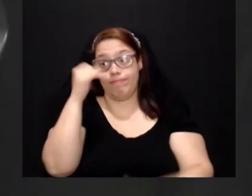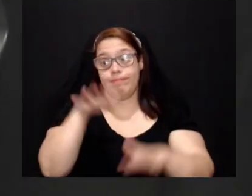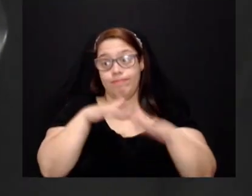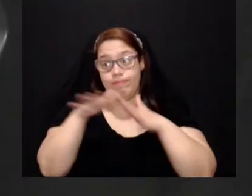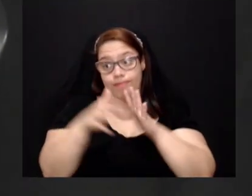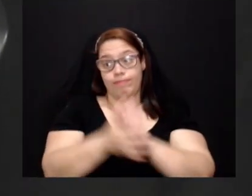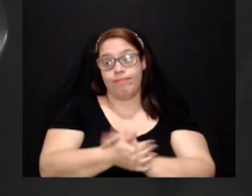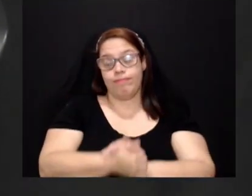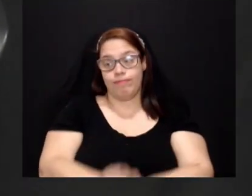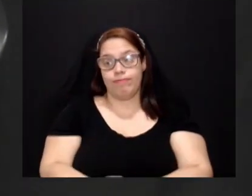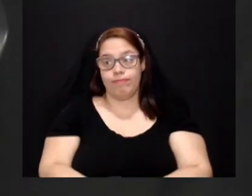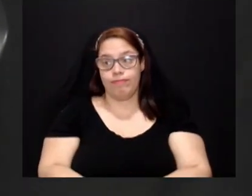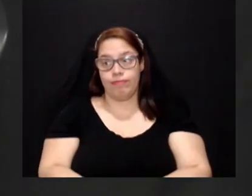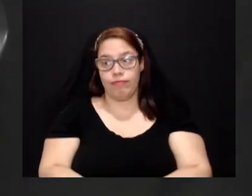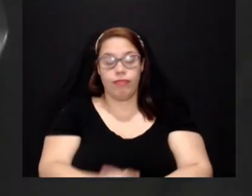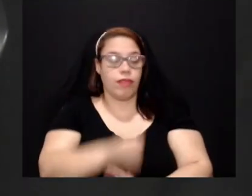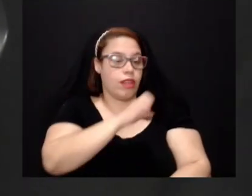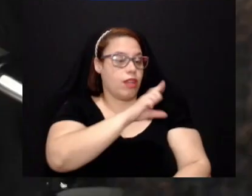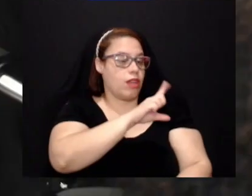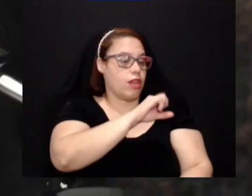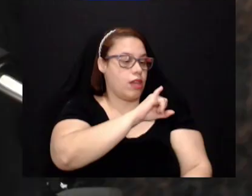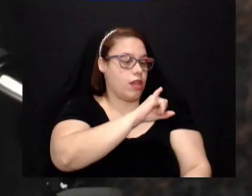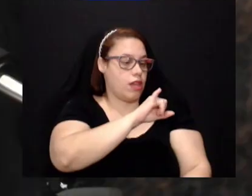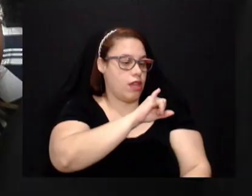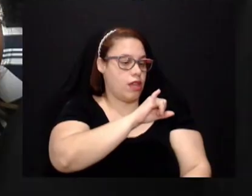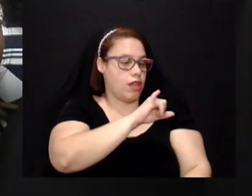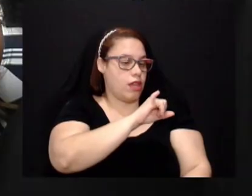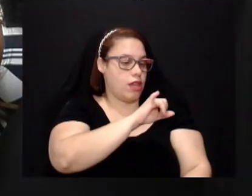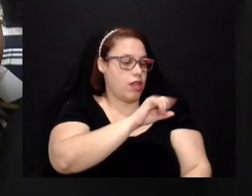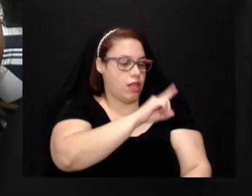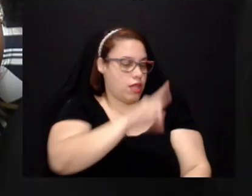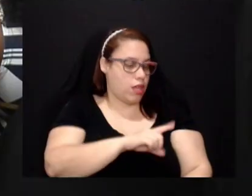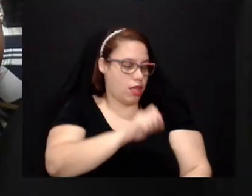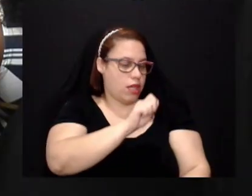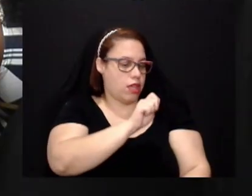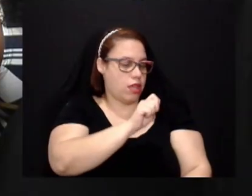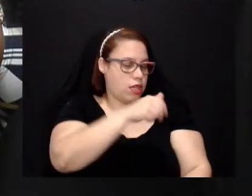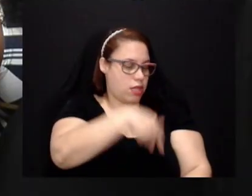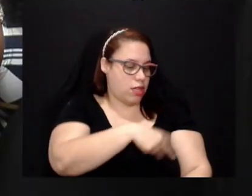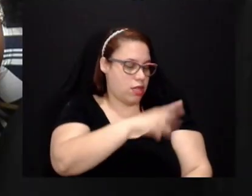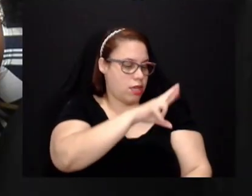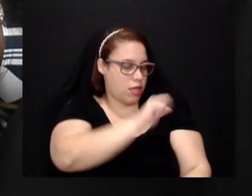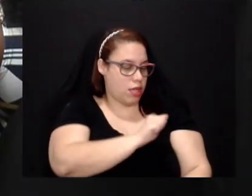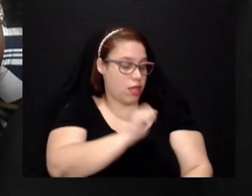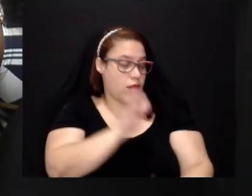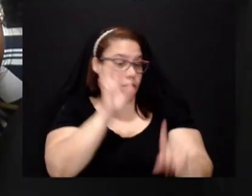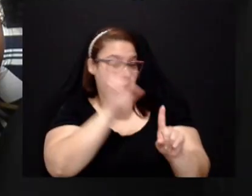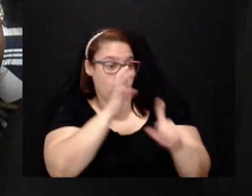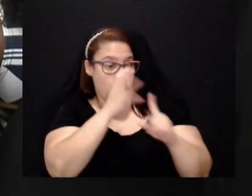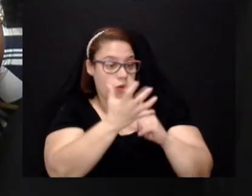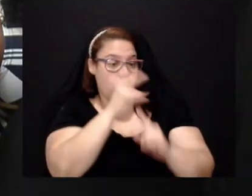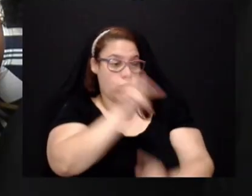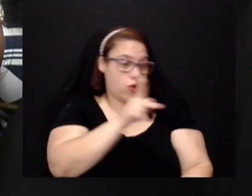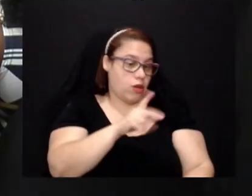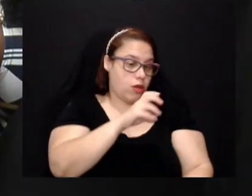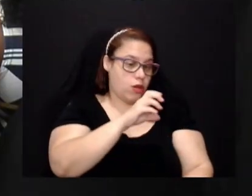minha vida. Elisandra, mas essa influência, né? Quando você traz a experiência da professora Cláudia, né? Nós estamos falando da criação de